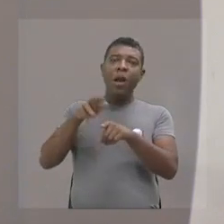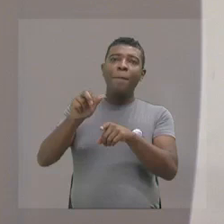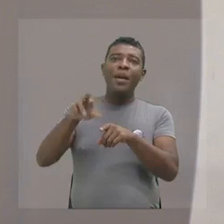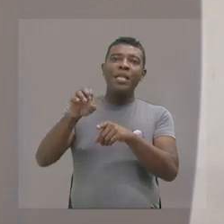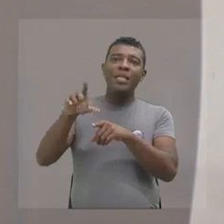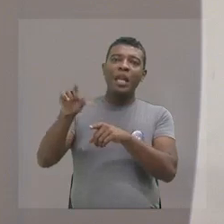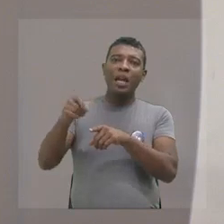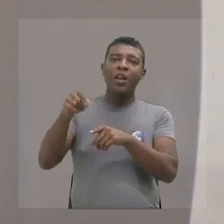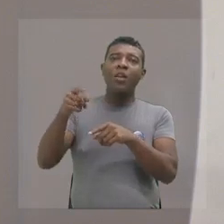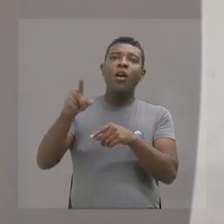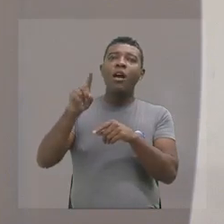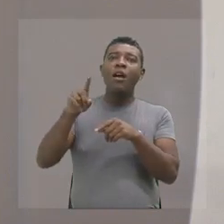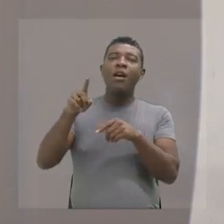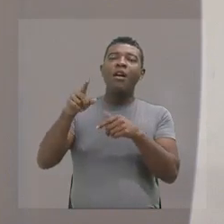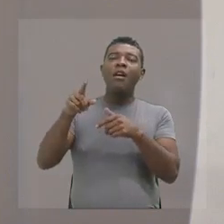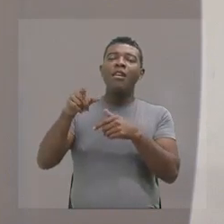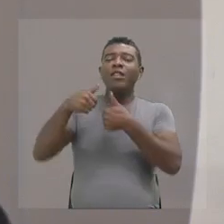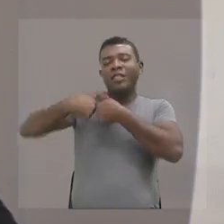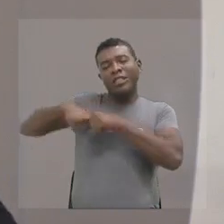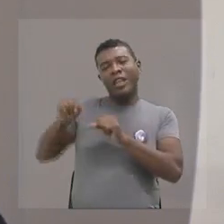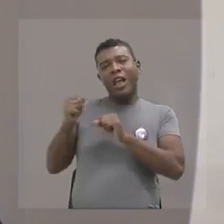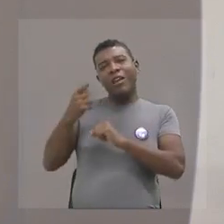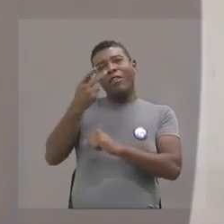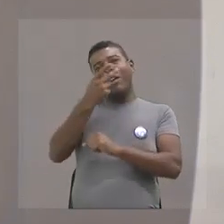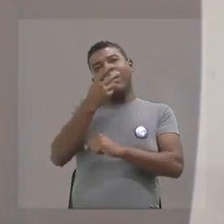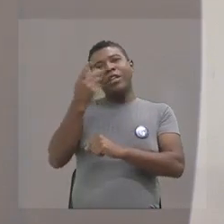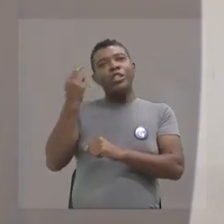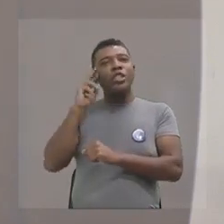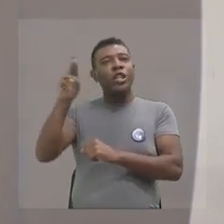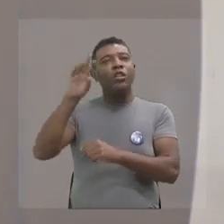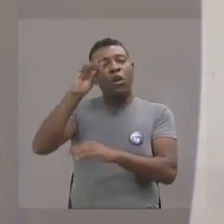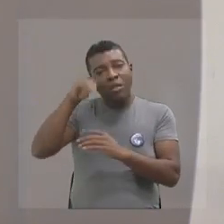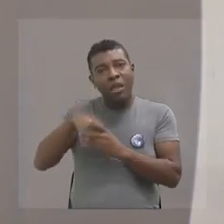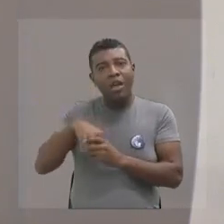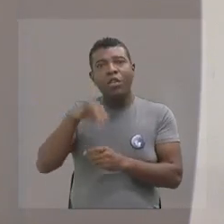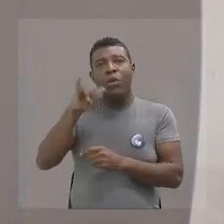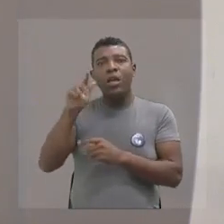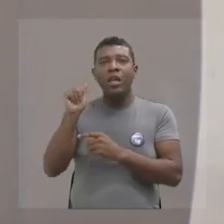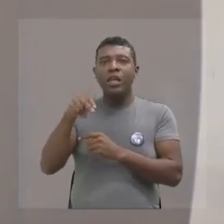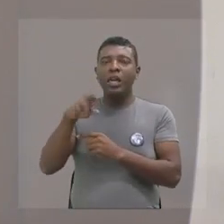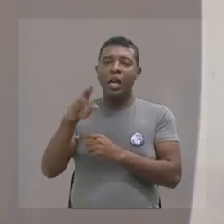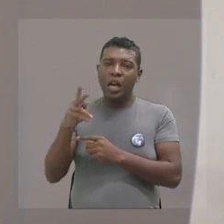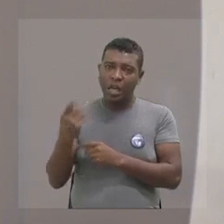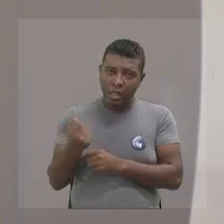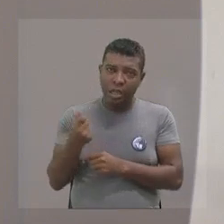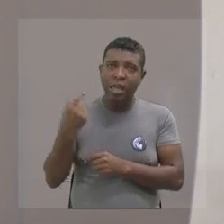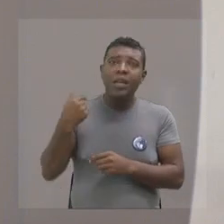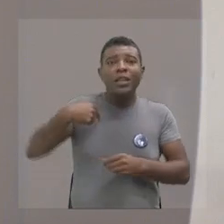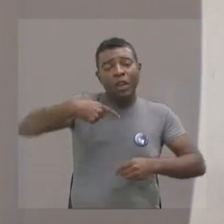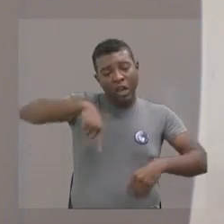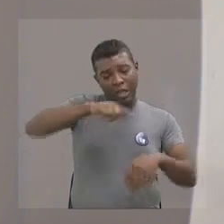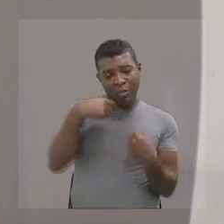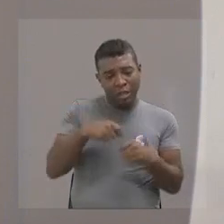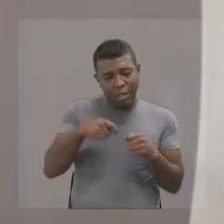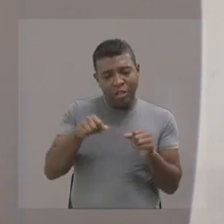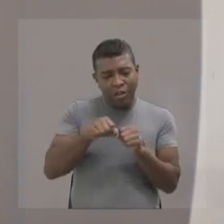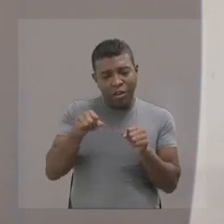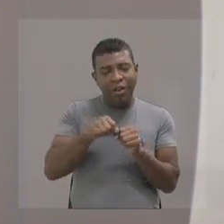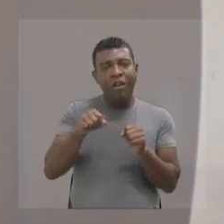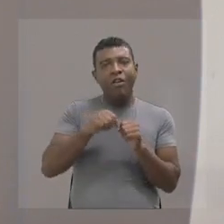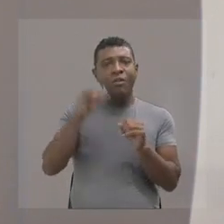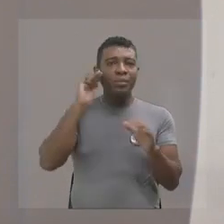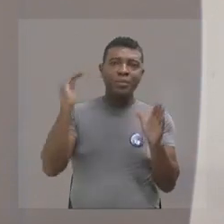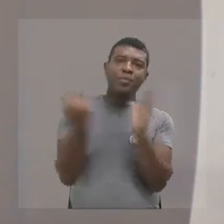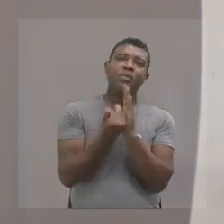outorgas no igan e nós tivemos que garantiu o comprimento né da liminar da ação civil pública e trouxemos